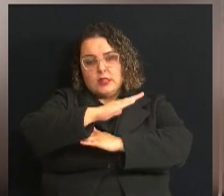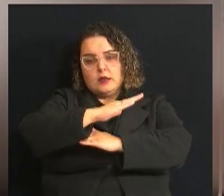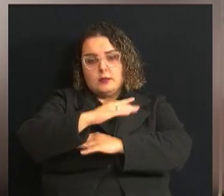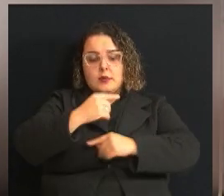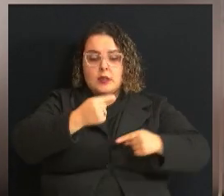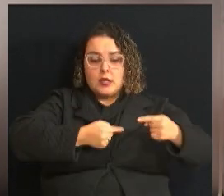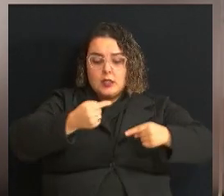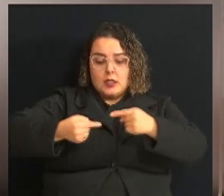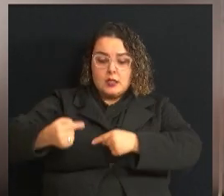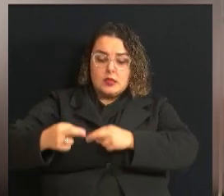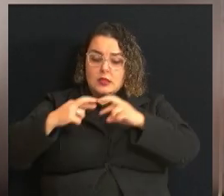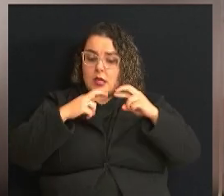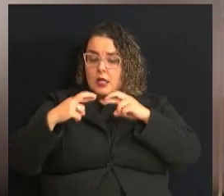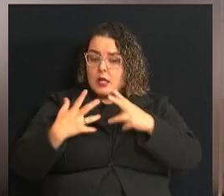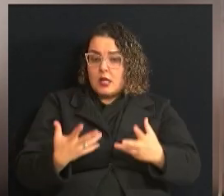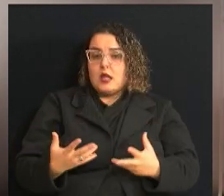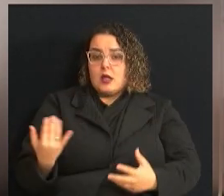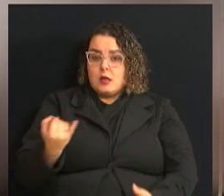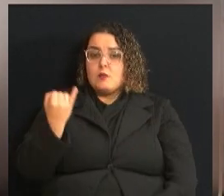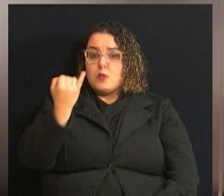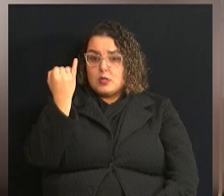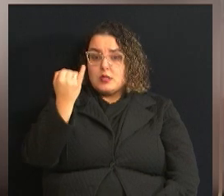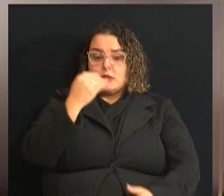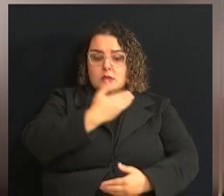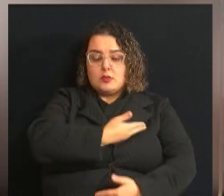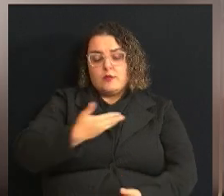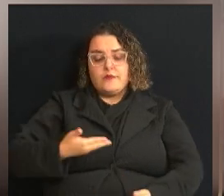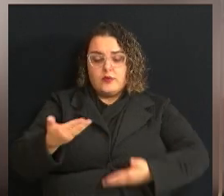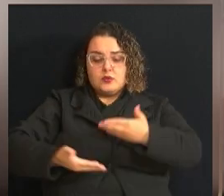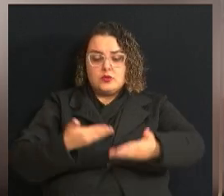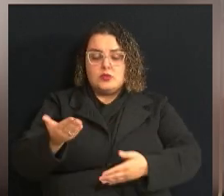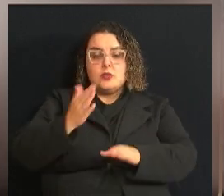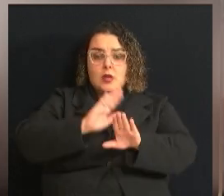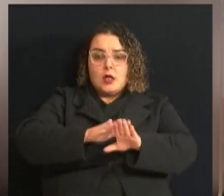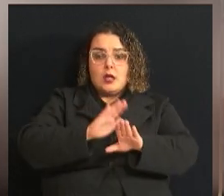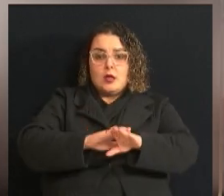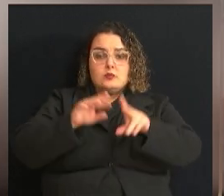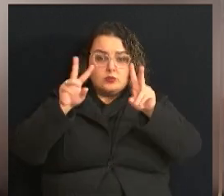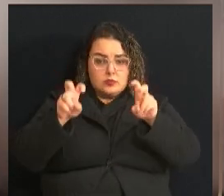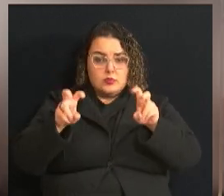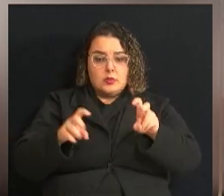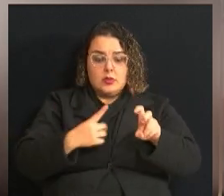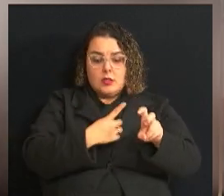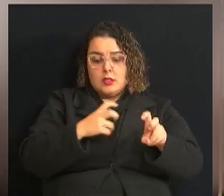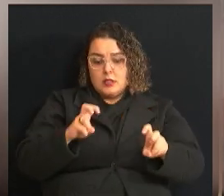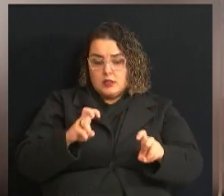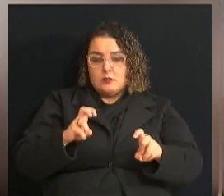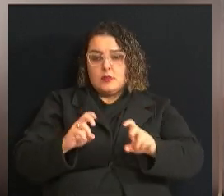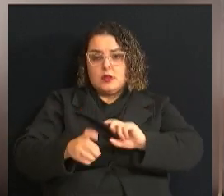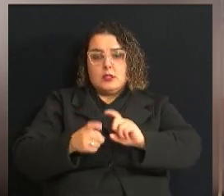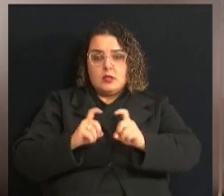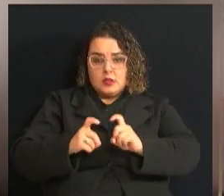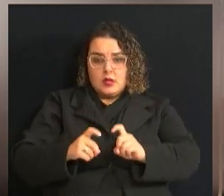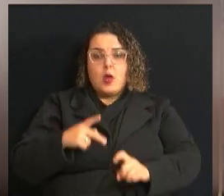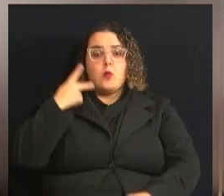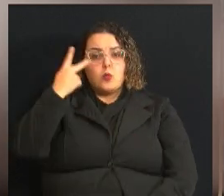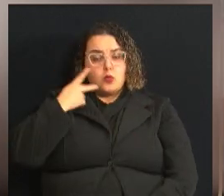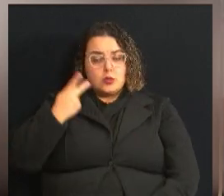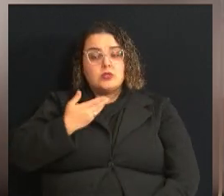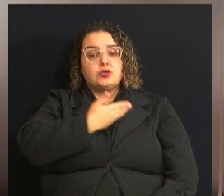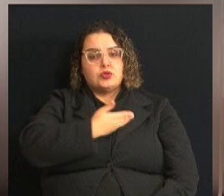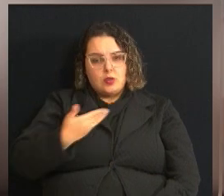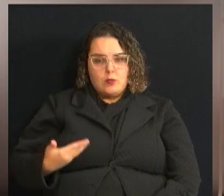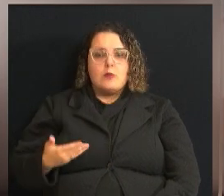discute a importância do funcionalismo público de Campinas, trouxe como tema na 15ª reunião Políticas Públicas para